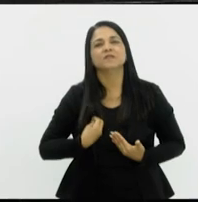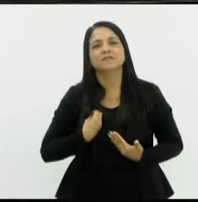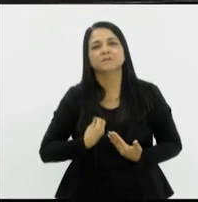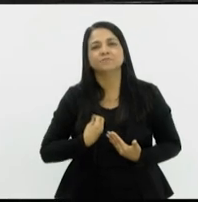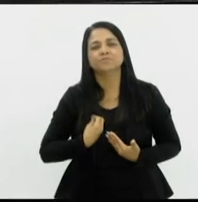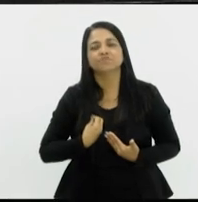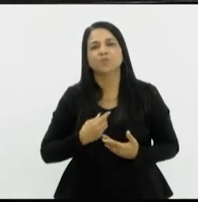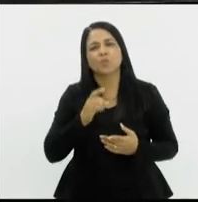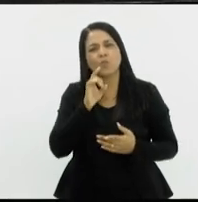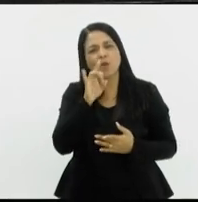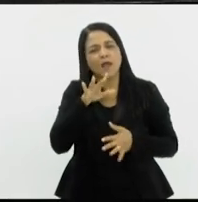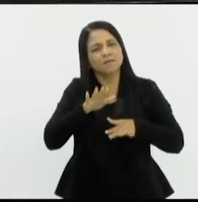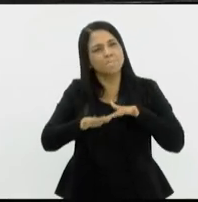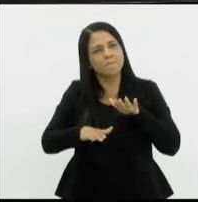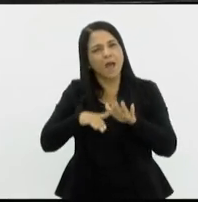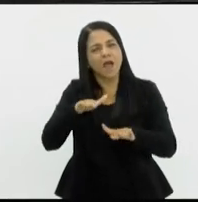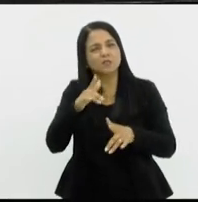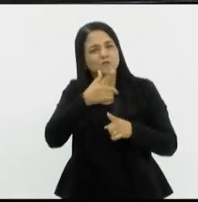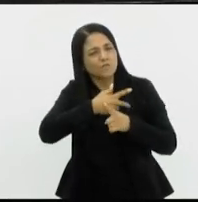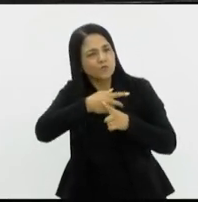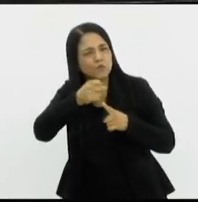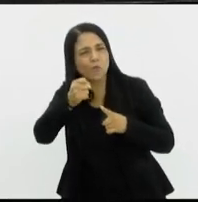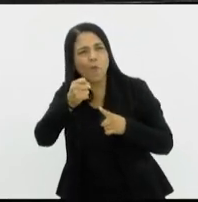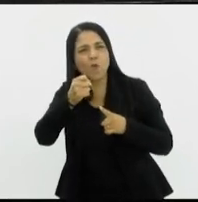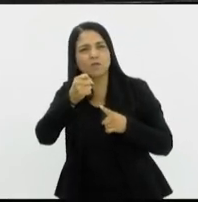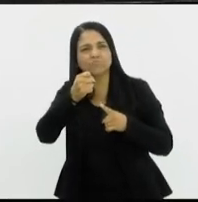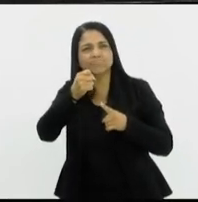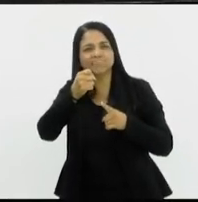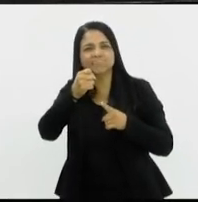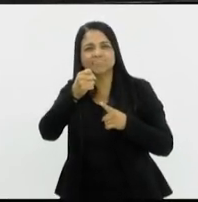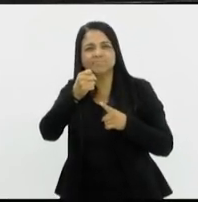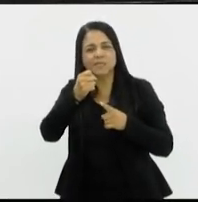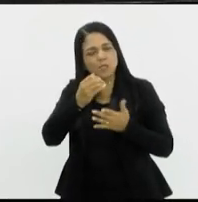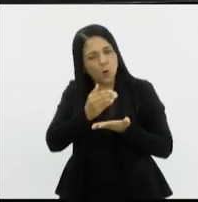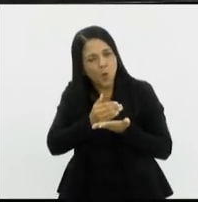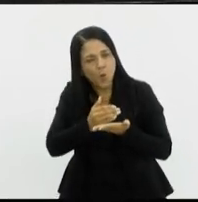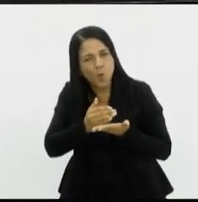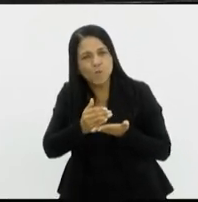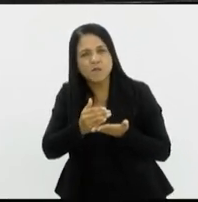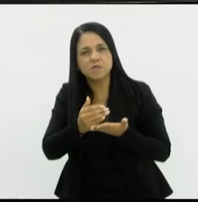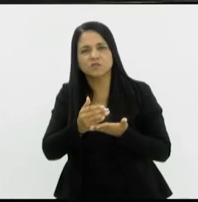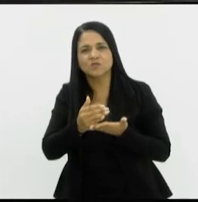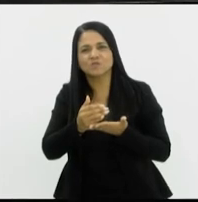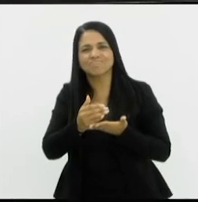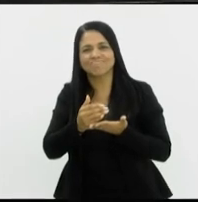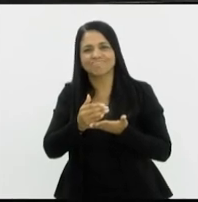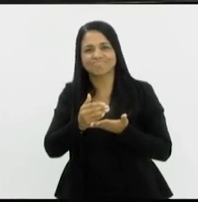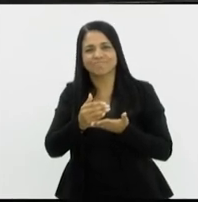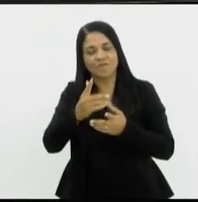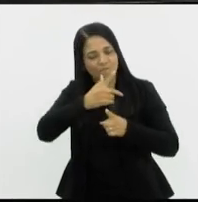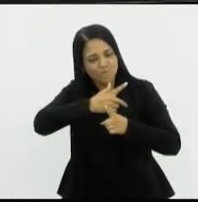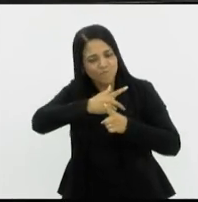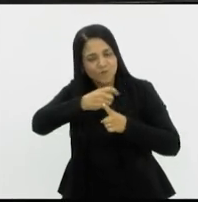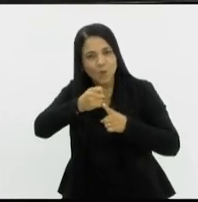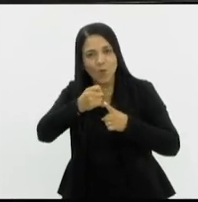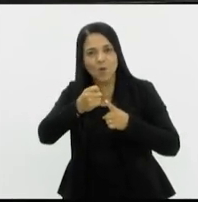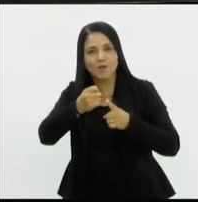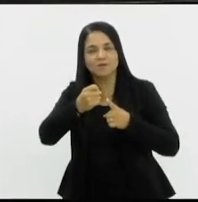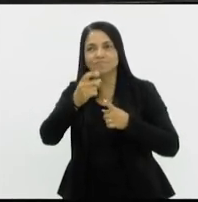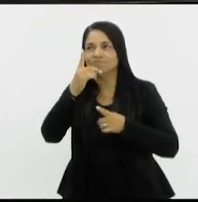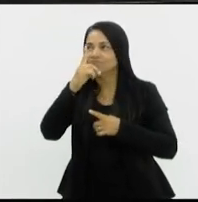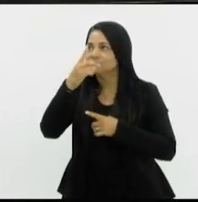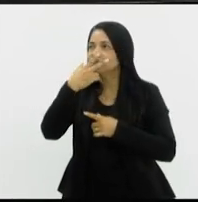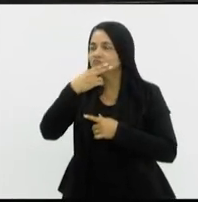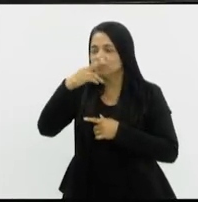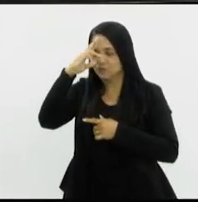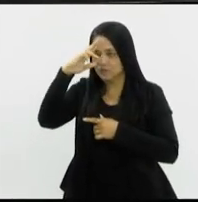cada passo, cada conquista, cada recomeço, por essa grande vitória. Do Senhor vem